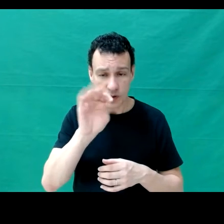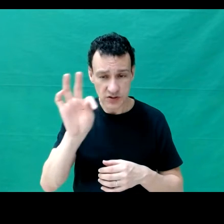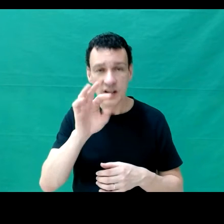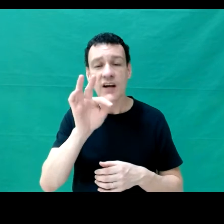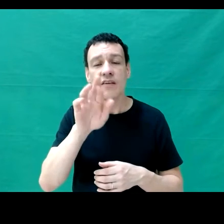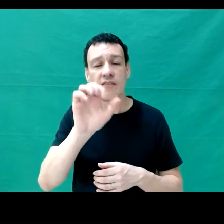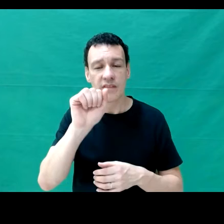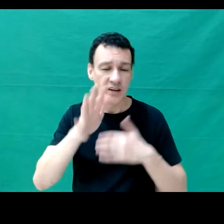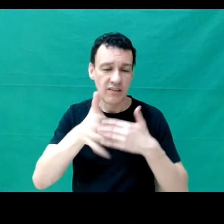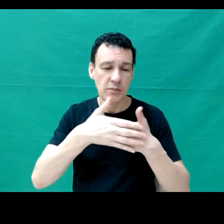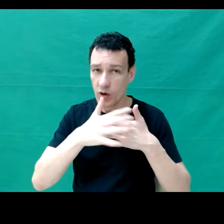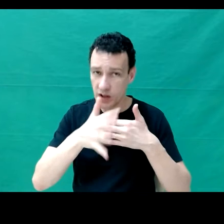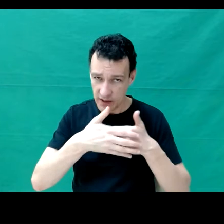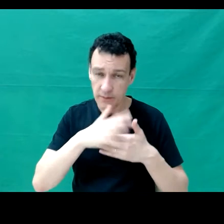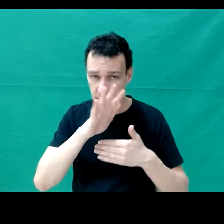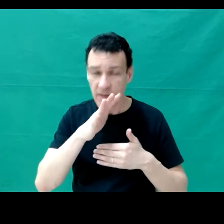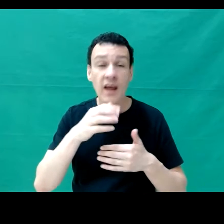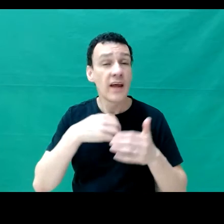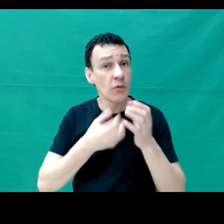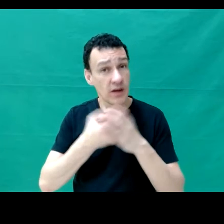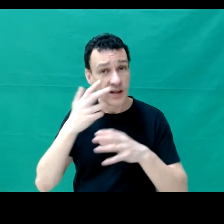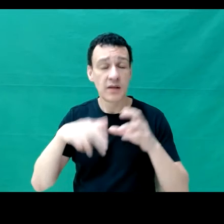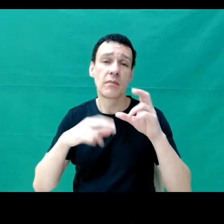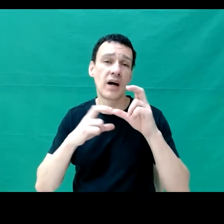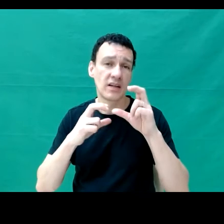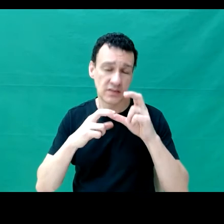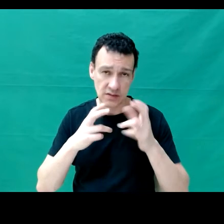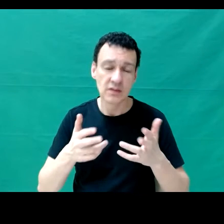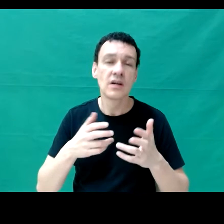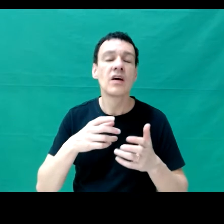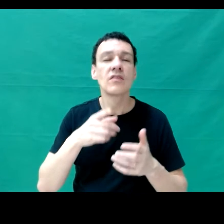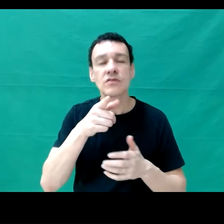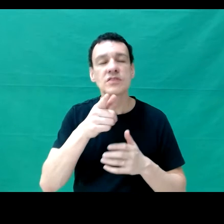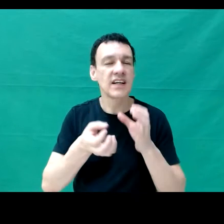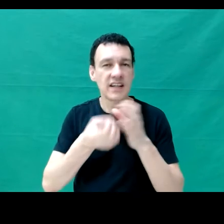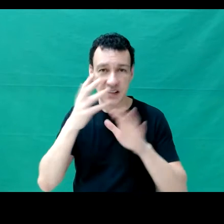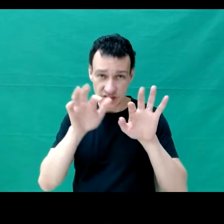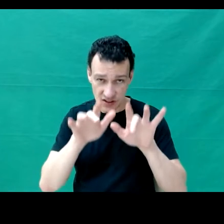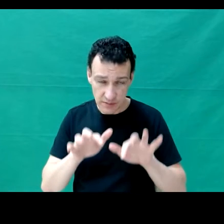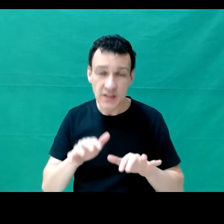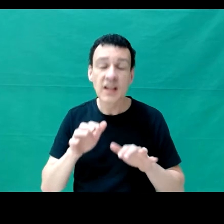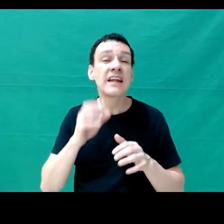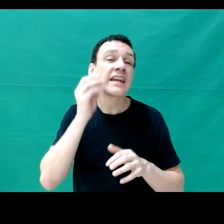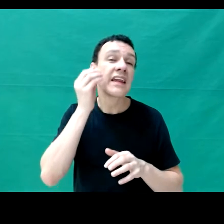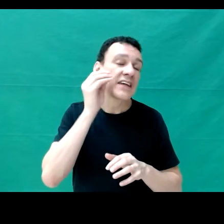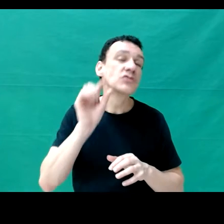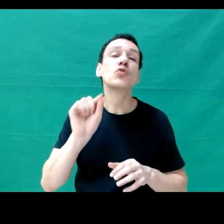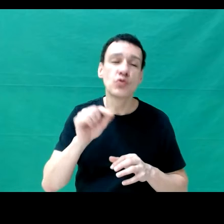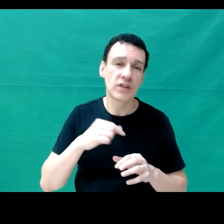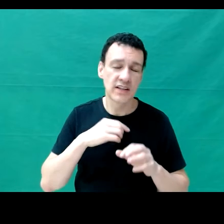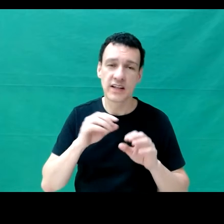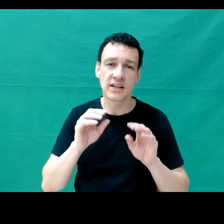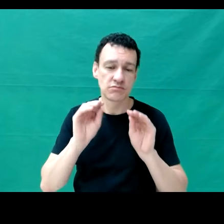cria um script, você chama esse script, você cria os casos de testes que você quer, né. Então é uma questão